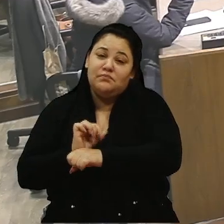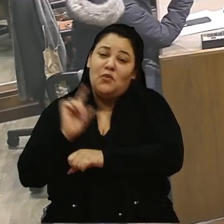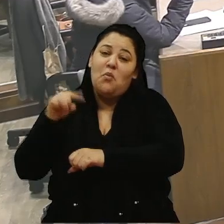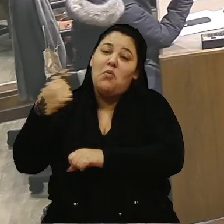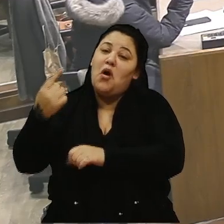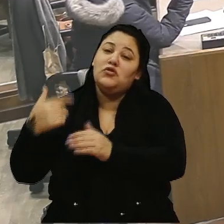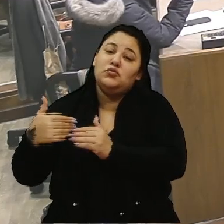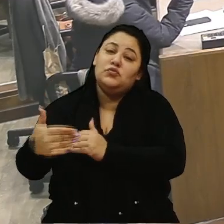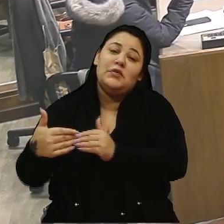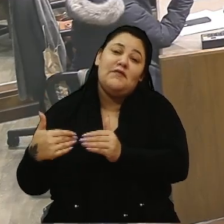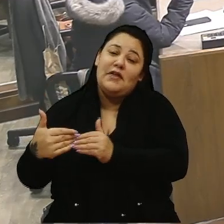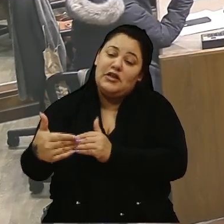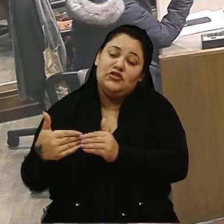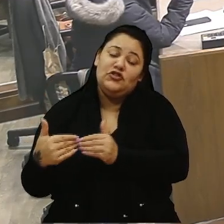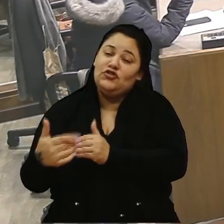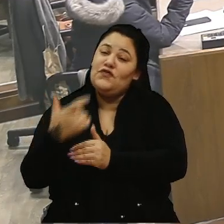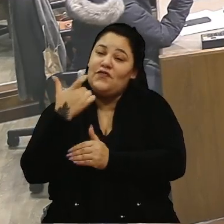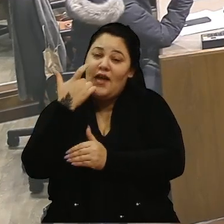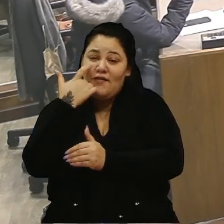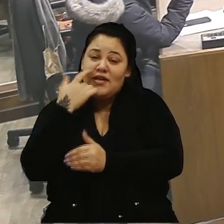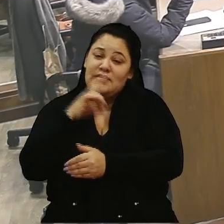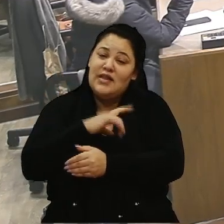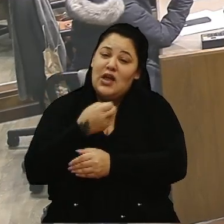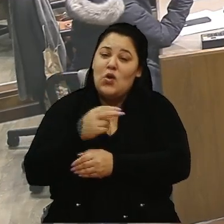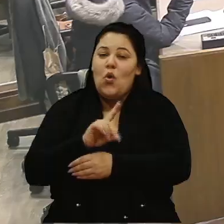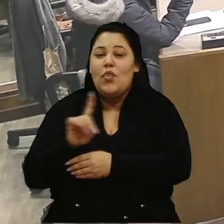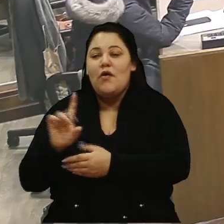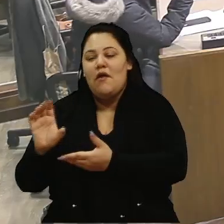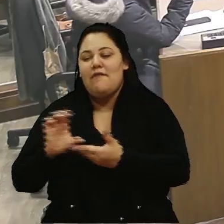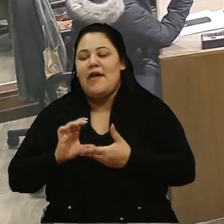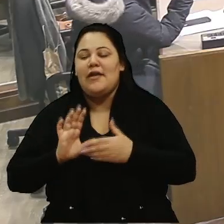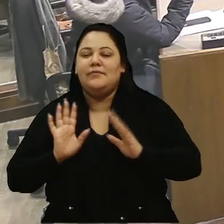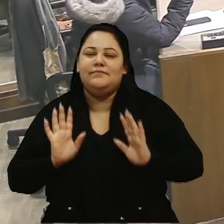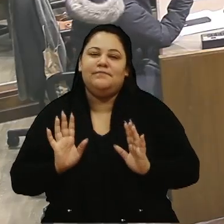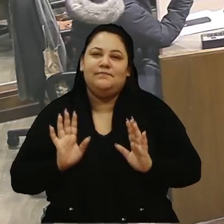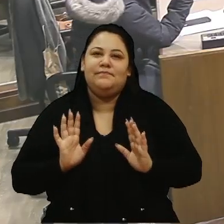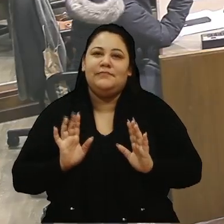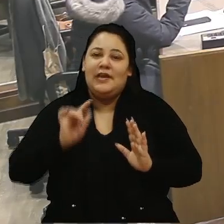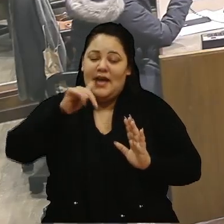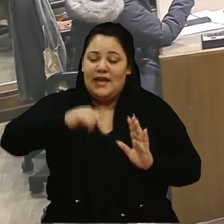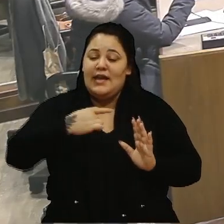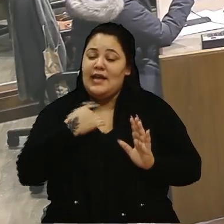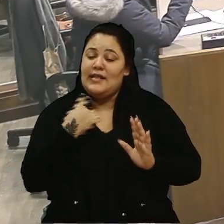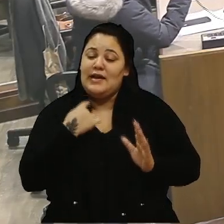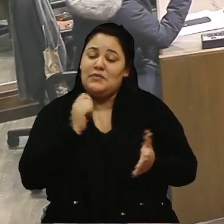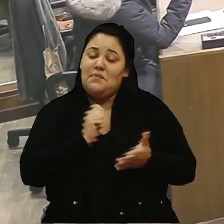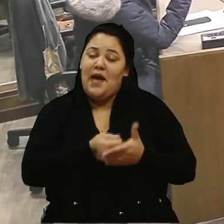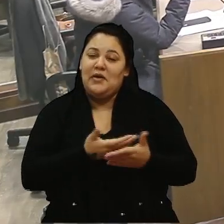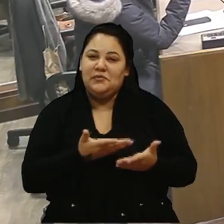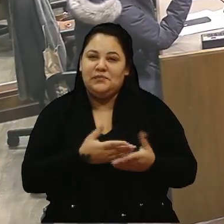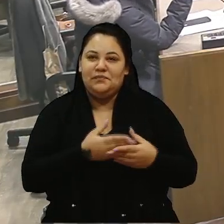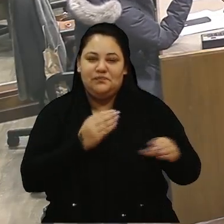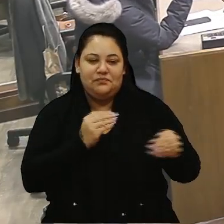nós teremos ou não teremos esses recursos supostamente aqui em atraso pagos de imediato, vereadora Rose.